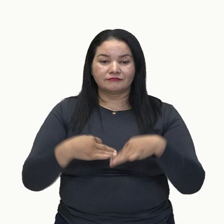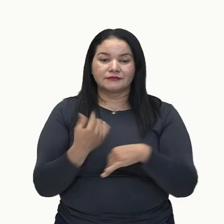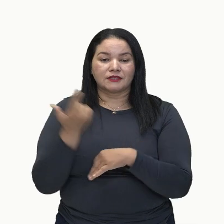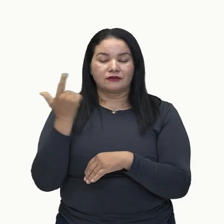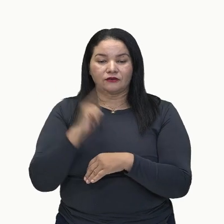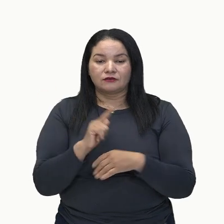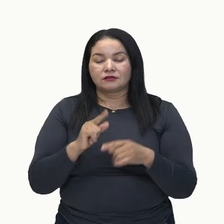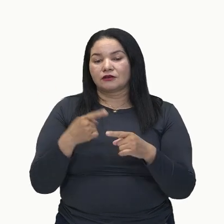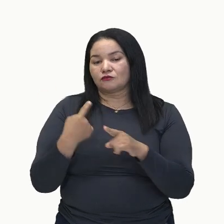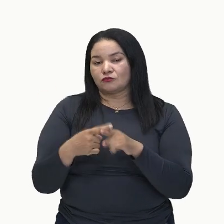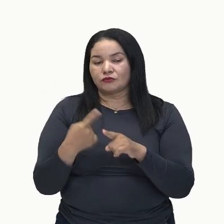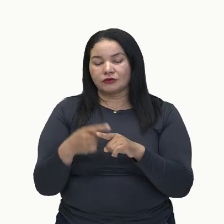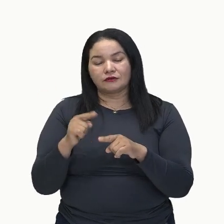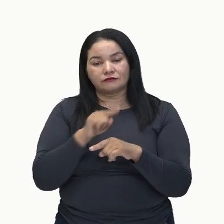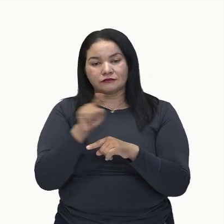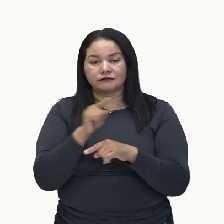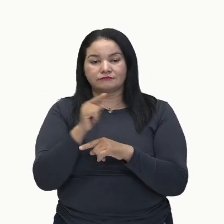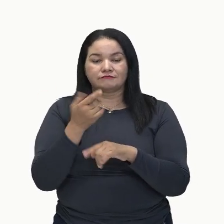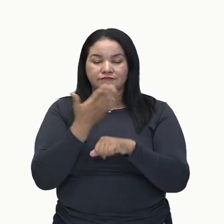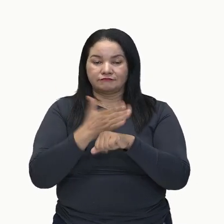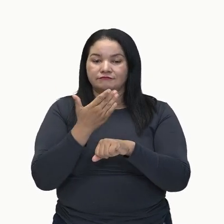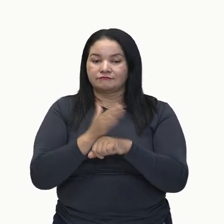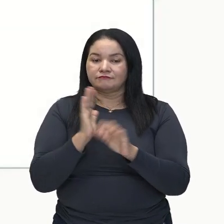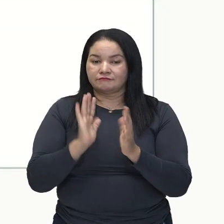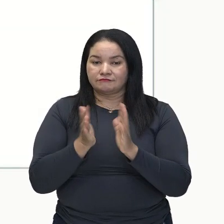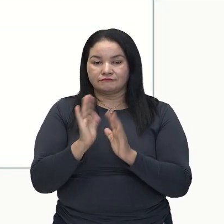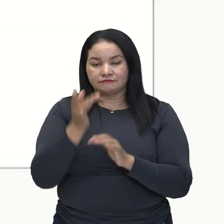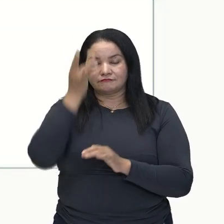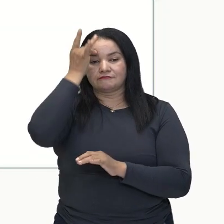conceitos sobre aquele assunto já internalizados.